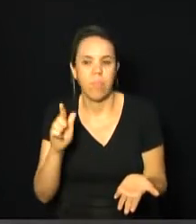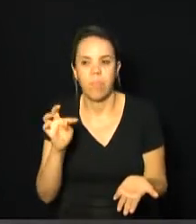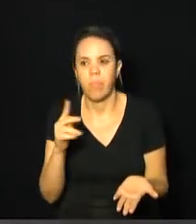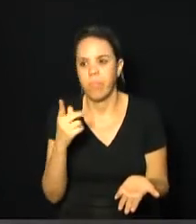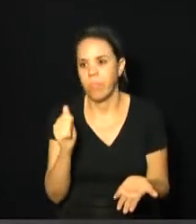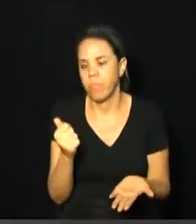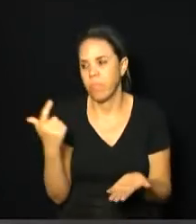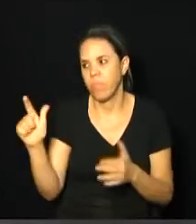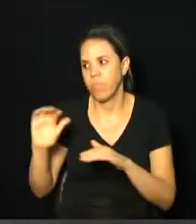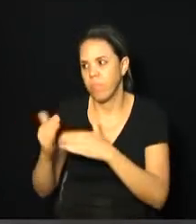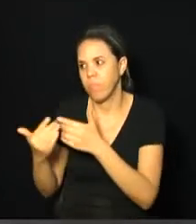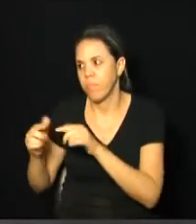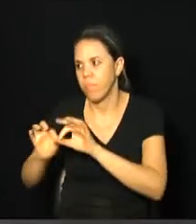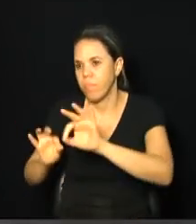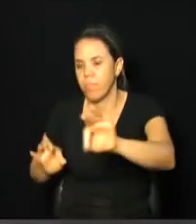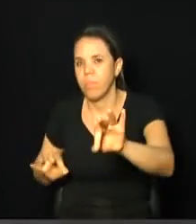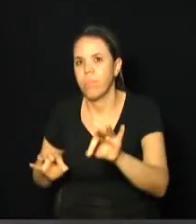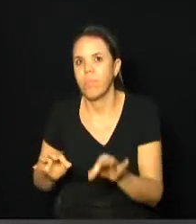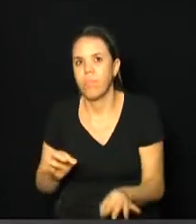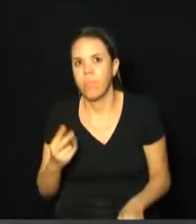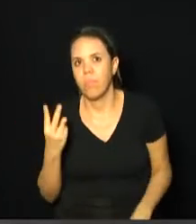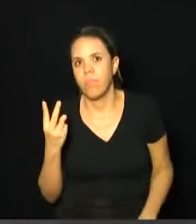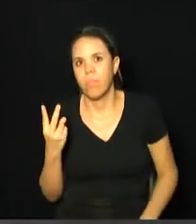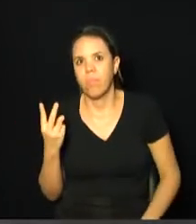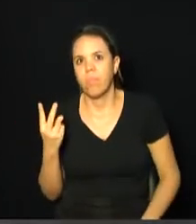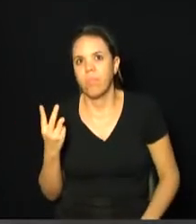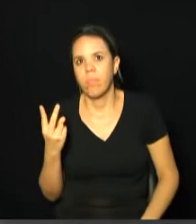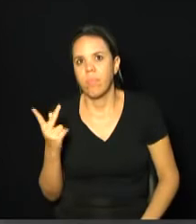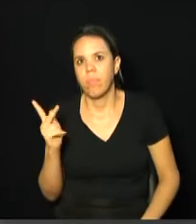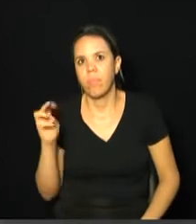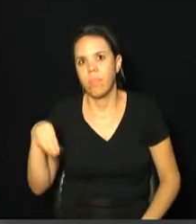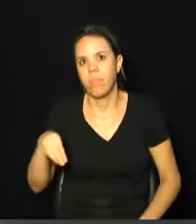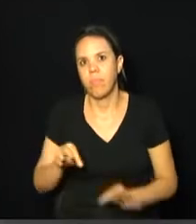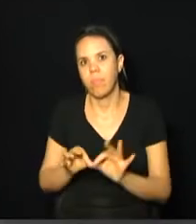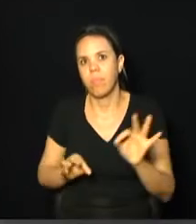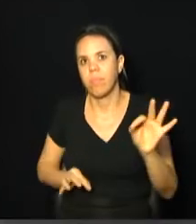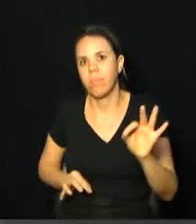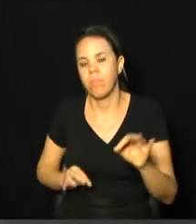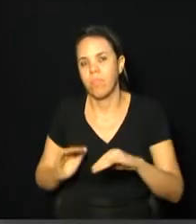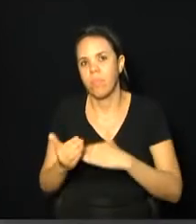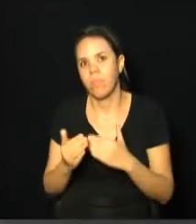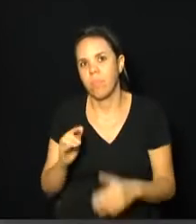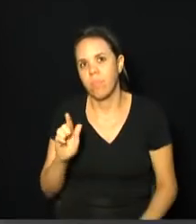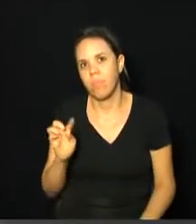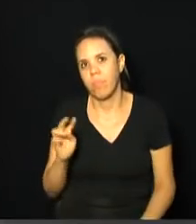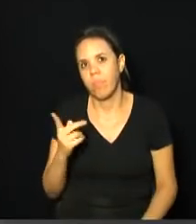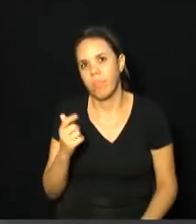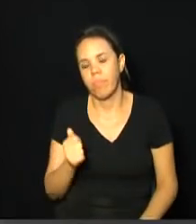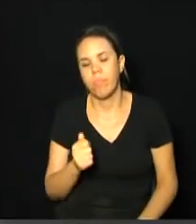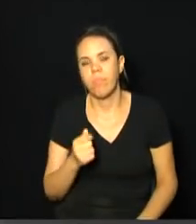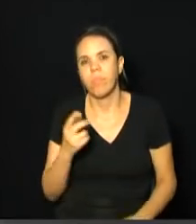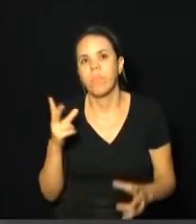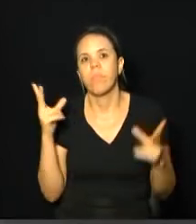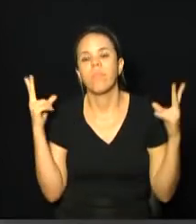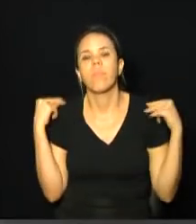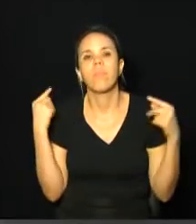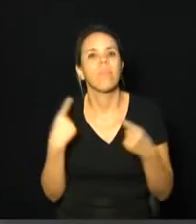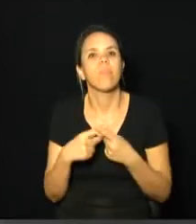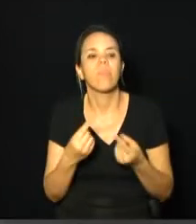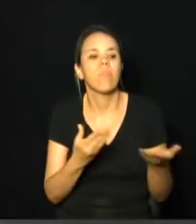que fica à base de uns 2,5 km do Gargantilha. Eu questionei o motorista por que ele estava servindo água